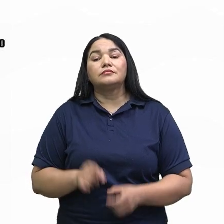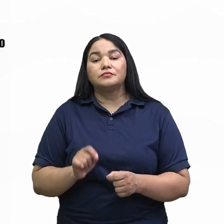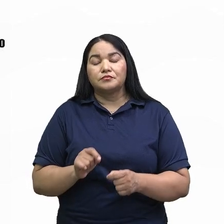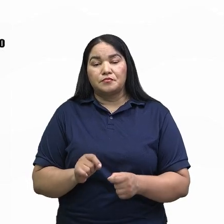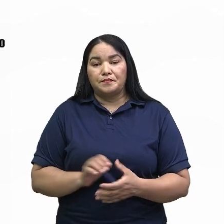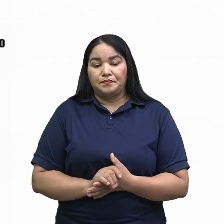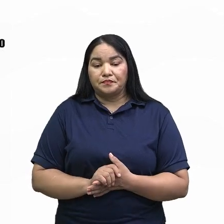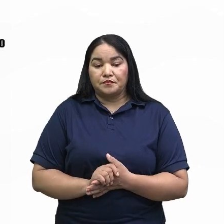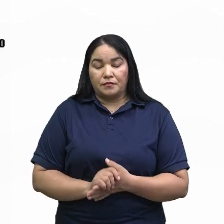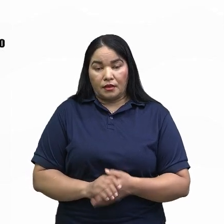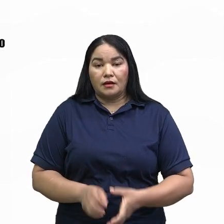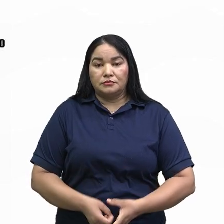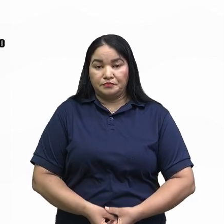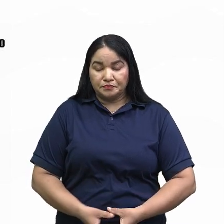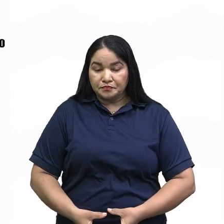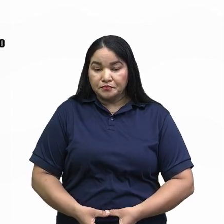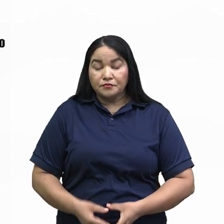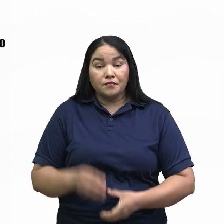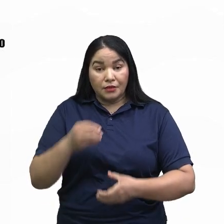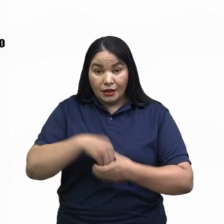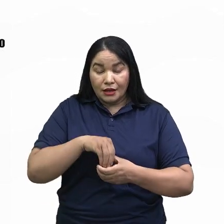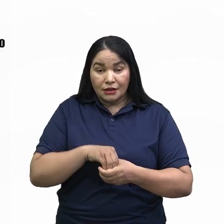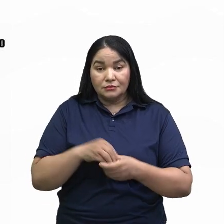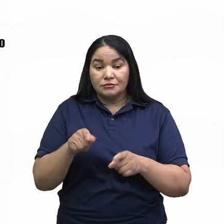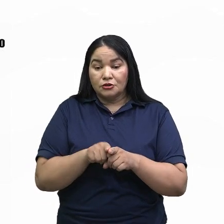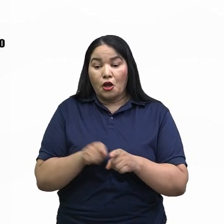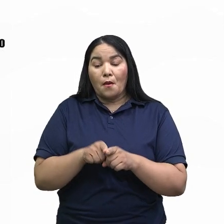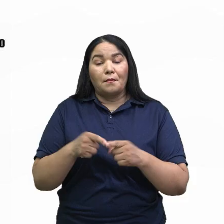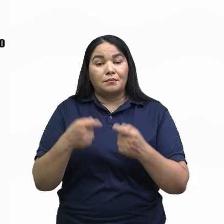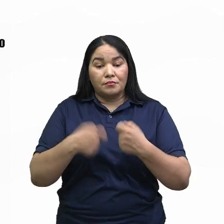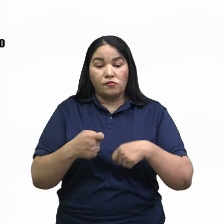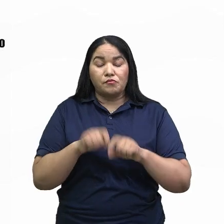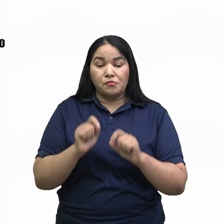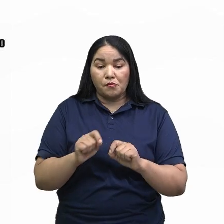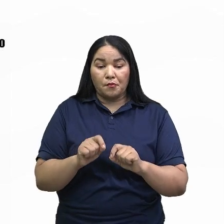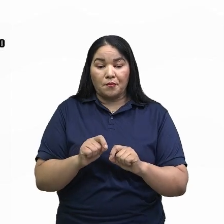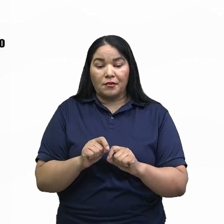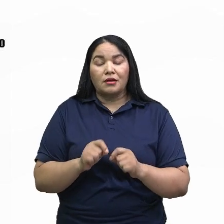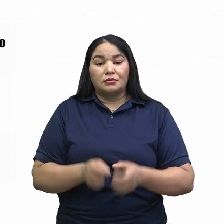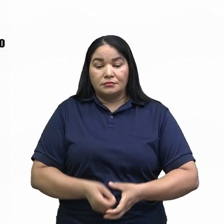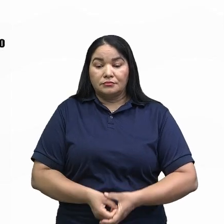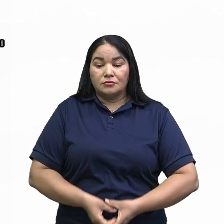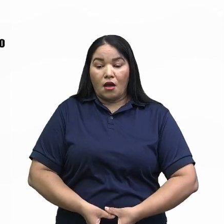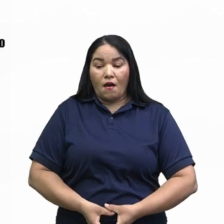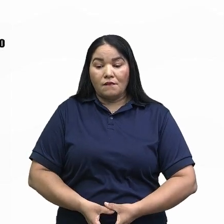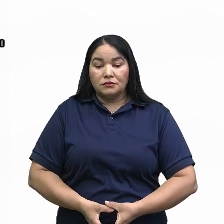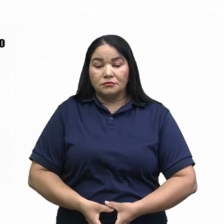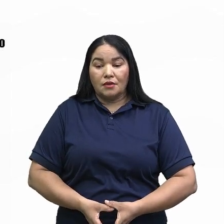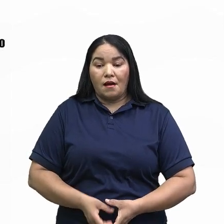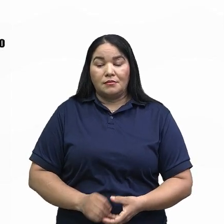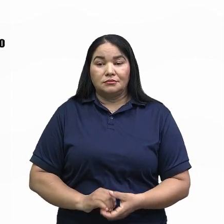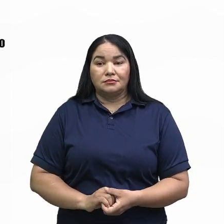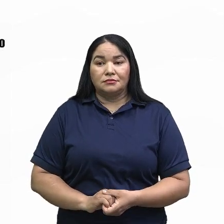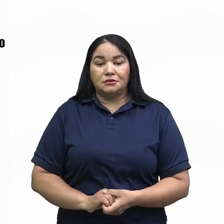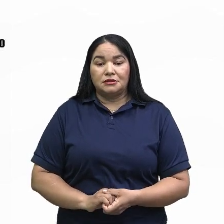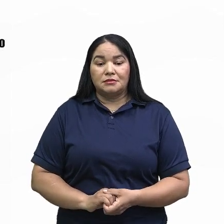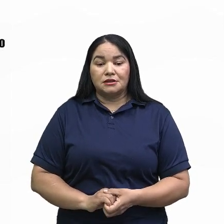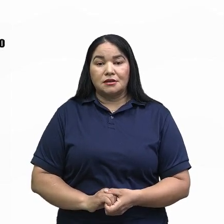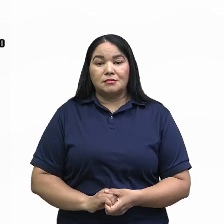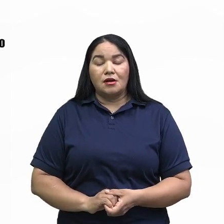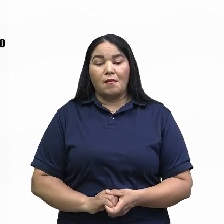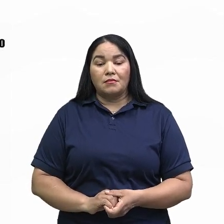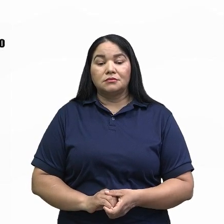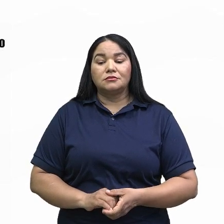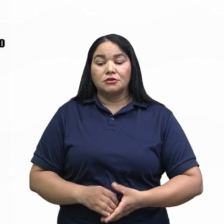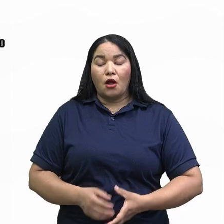de bexiga. A bexiga que vai armazenar a urina, né? Então, ela vai ter ali uma certa quantidade de